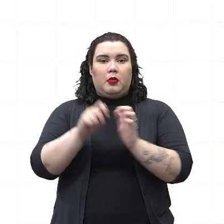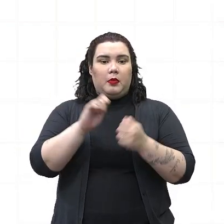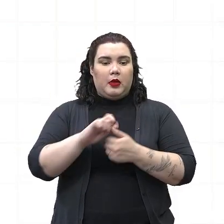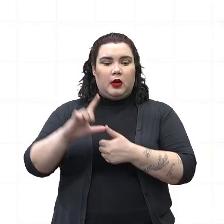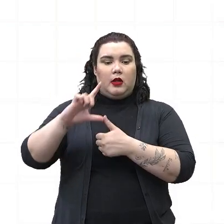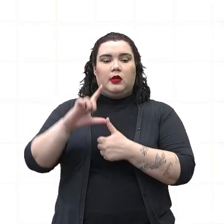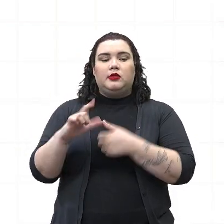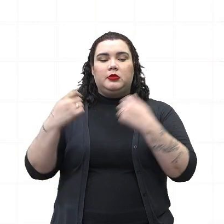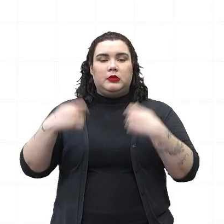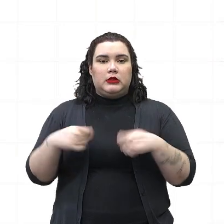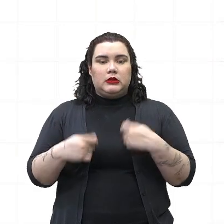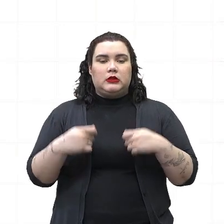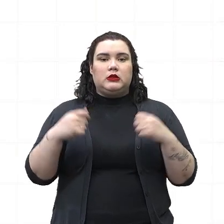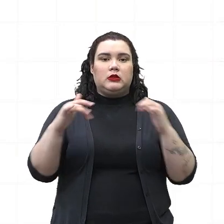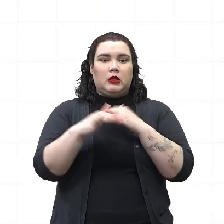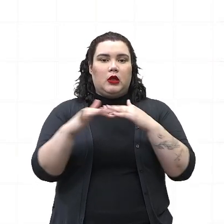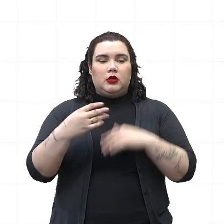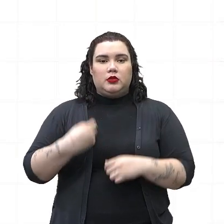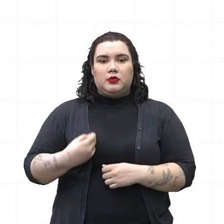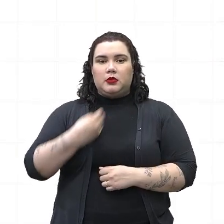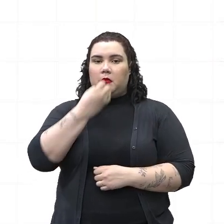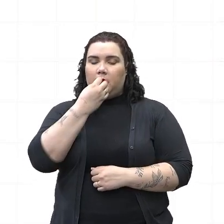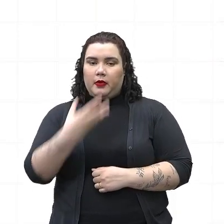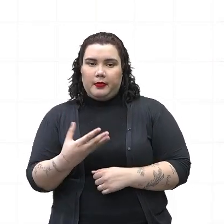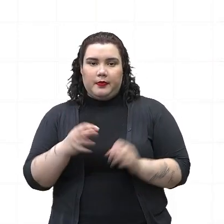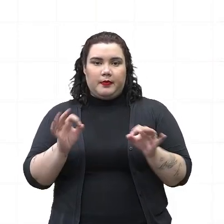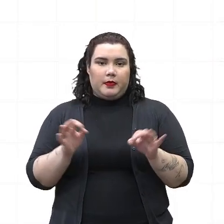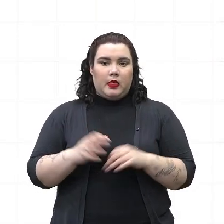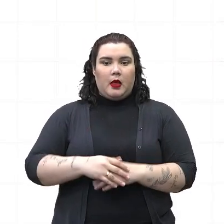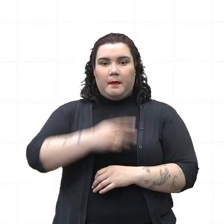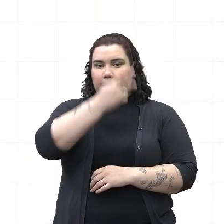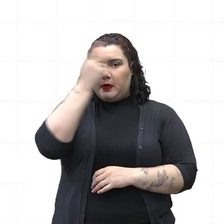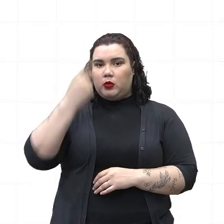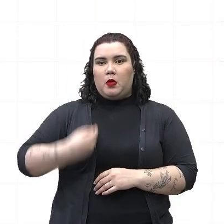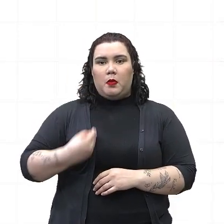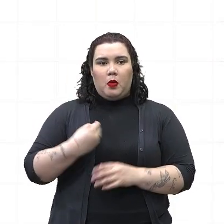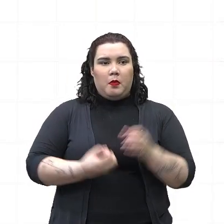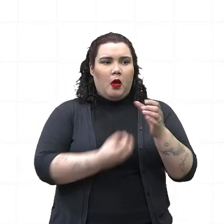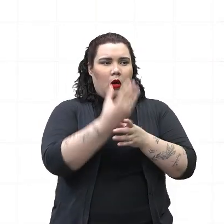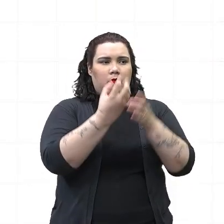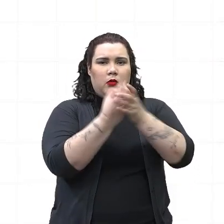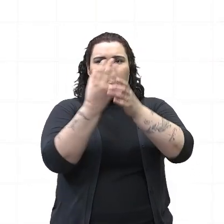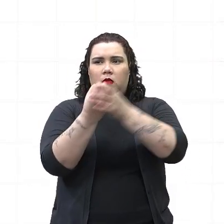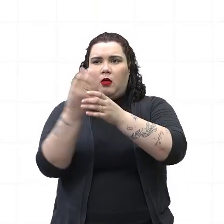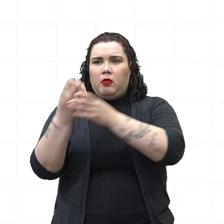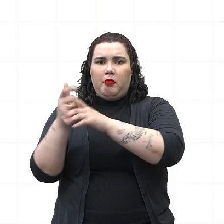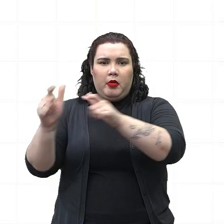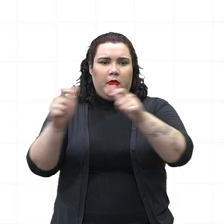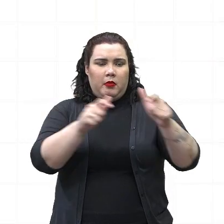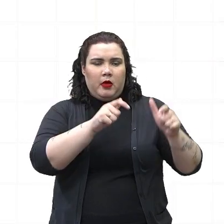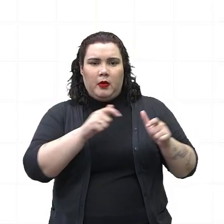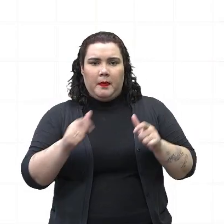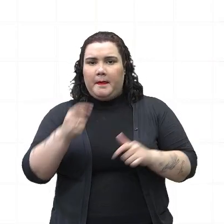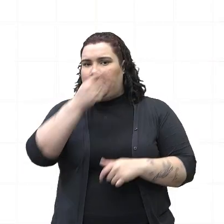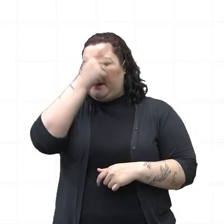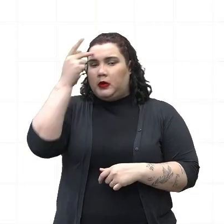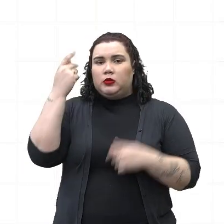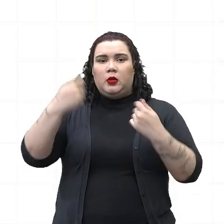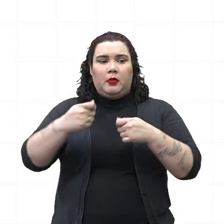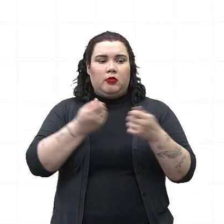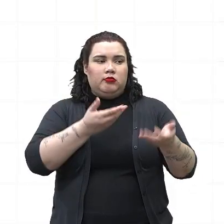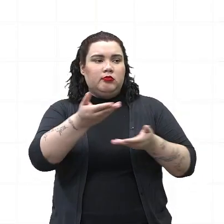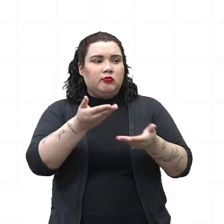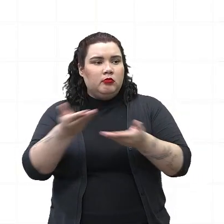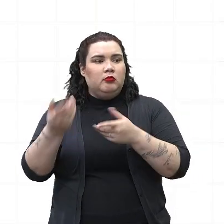básico adequado. Então é aquela coisa, tem muita gente morando, bairro novo surgindo o tempo todo, é gente precisando ser atendida ali porque